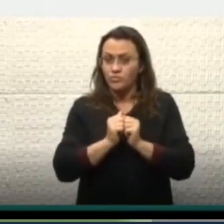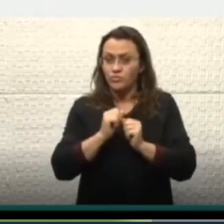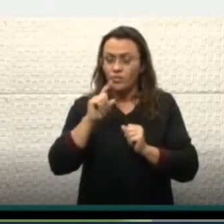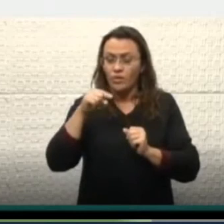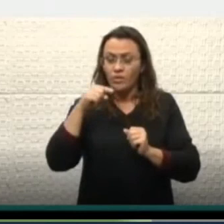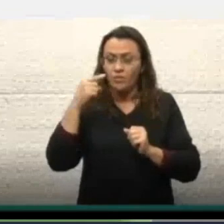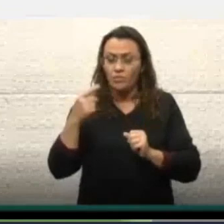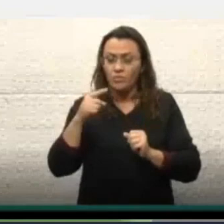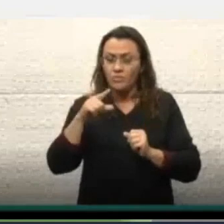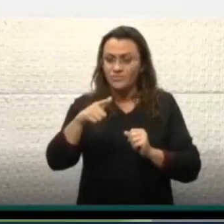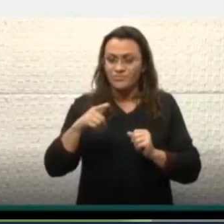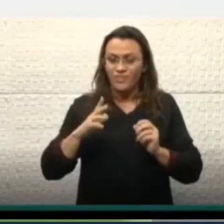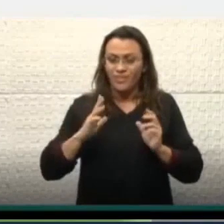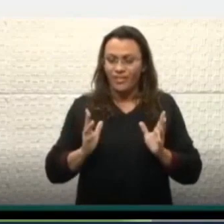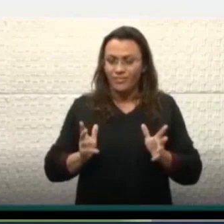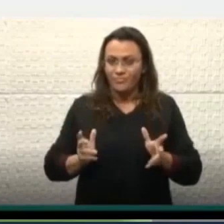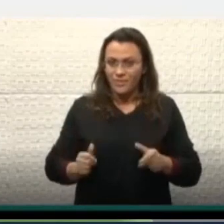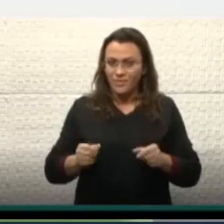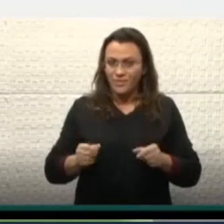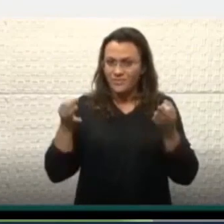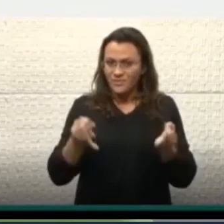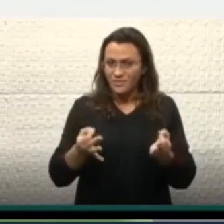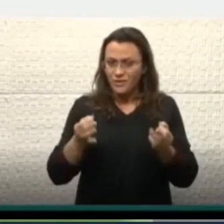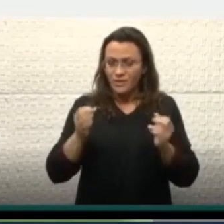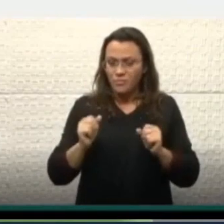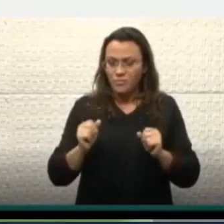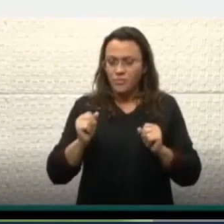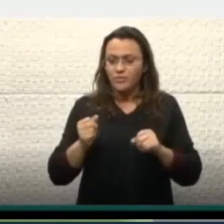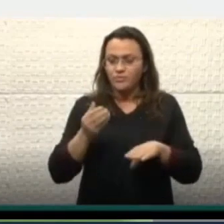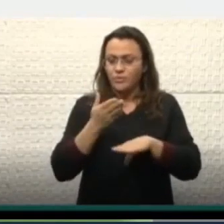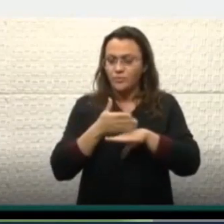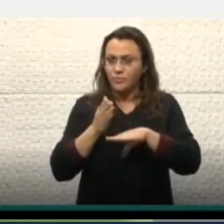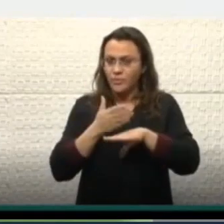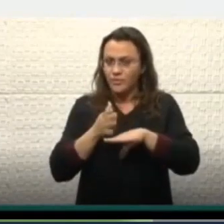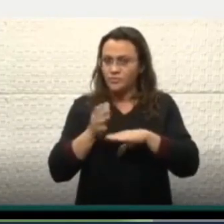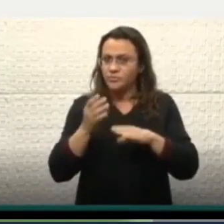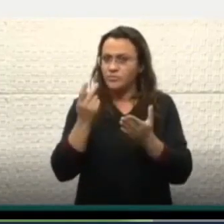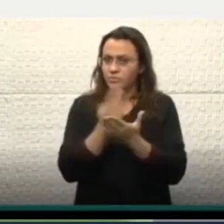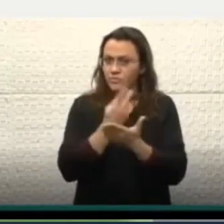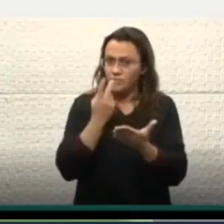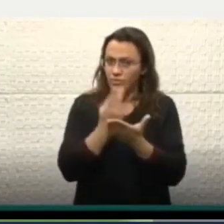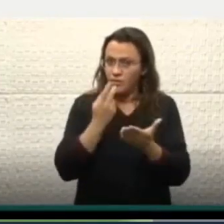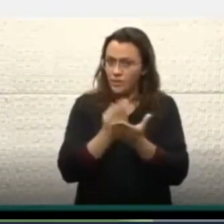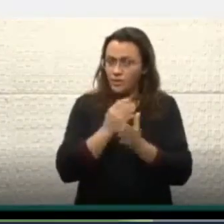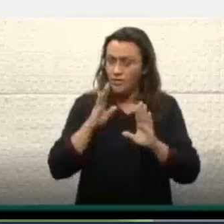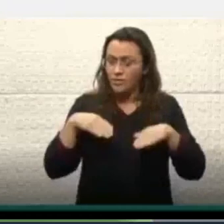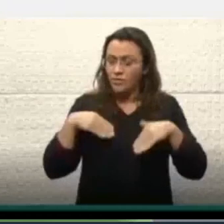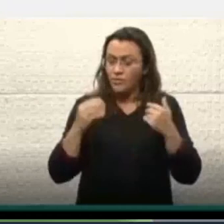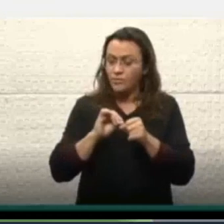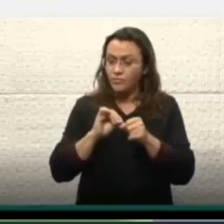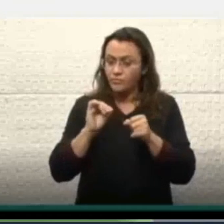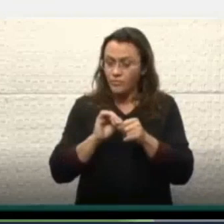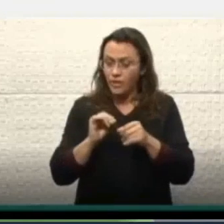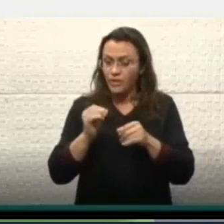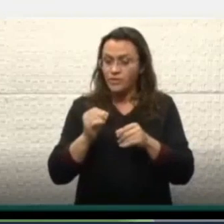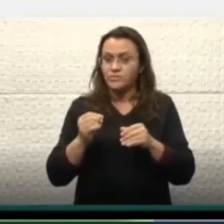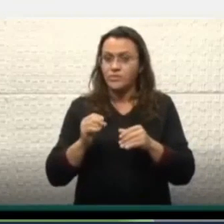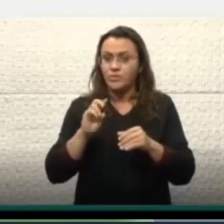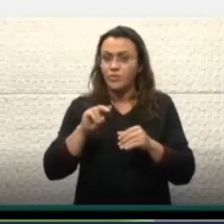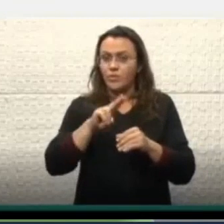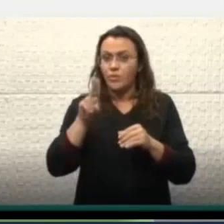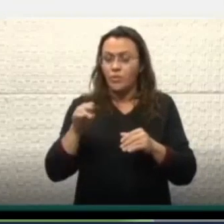condições inadequadas de higiene, ligadas a práticas incorretas de produção, armazenamento